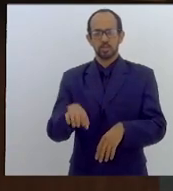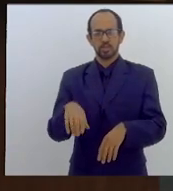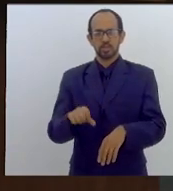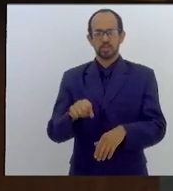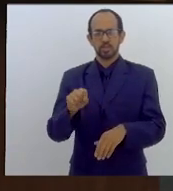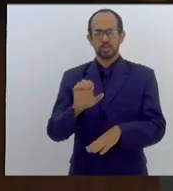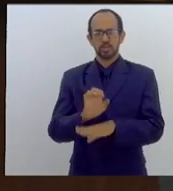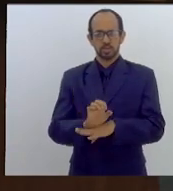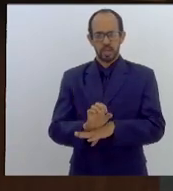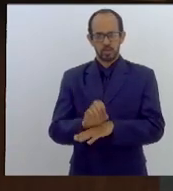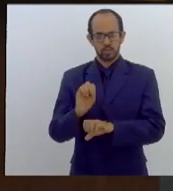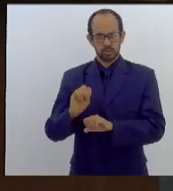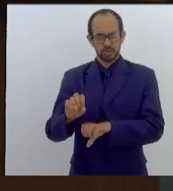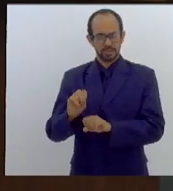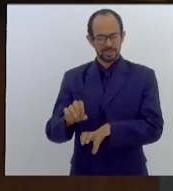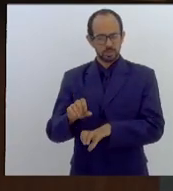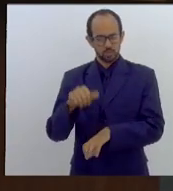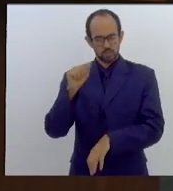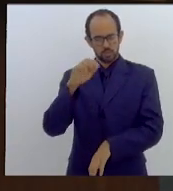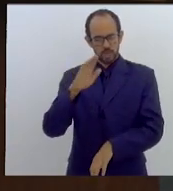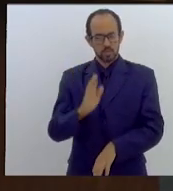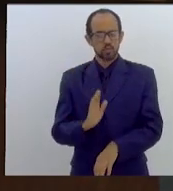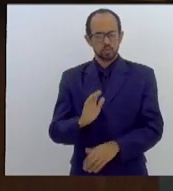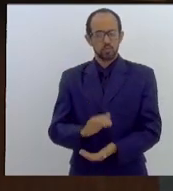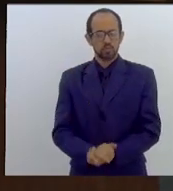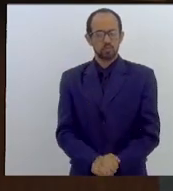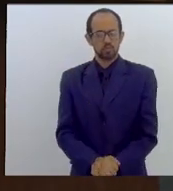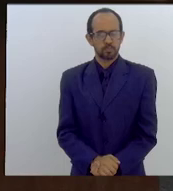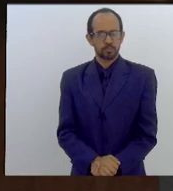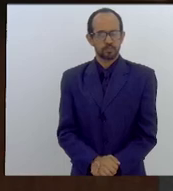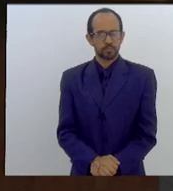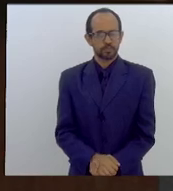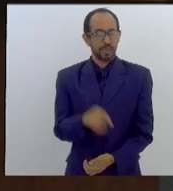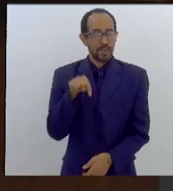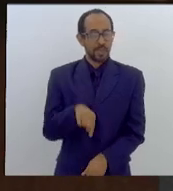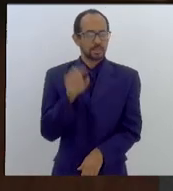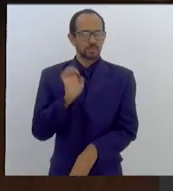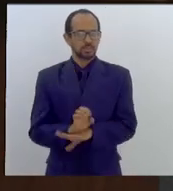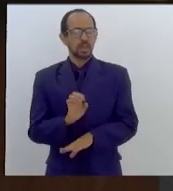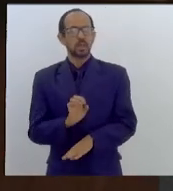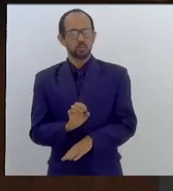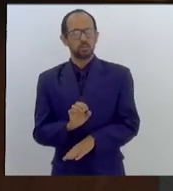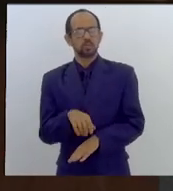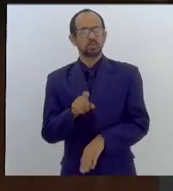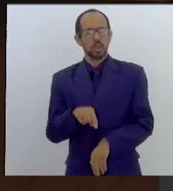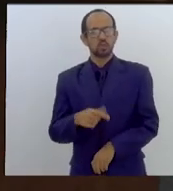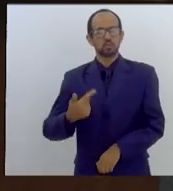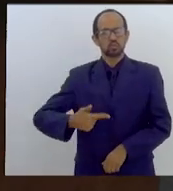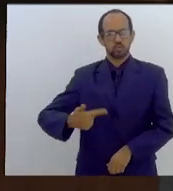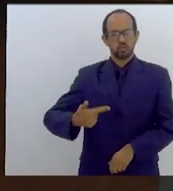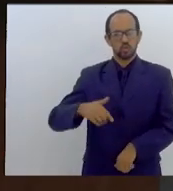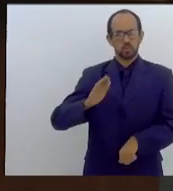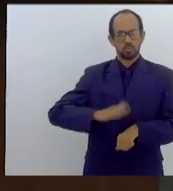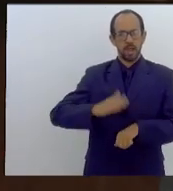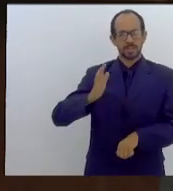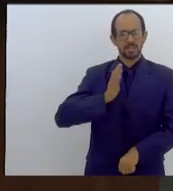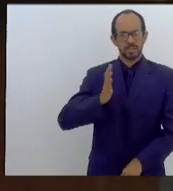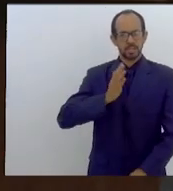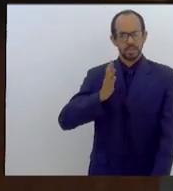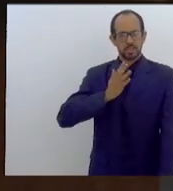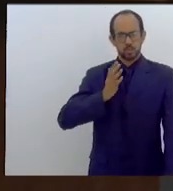de ensino no país. Esse Estado, que é o segundo Estado ainda mais rico da